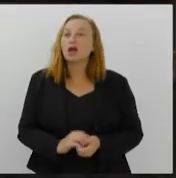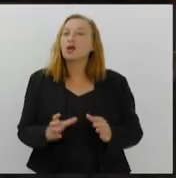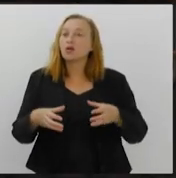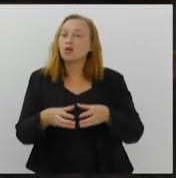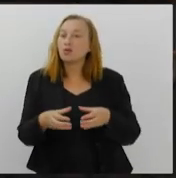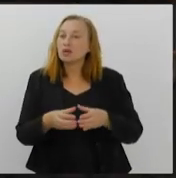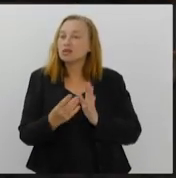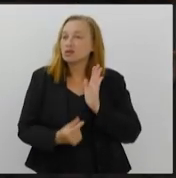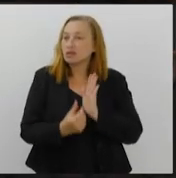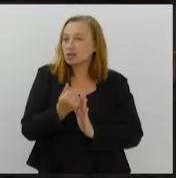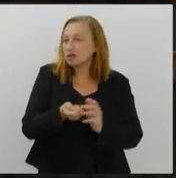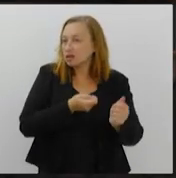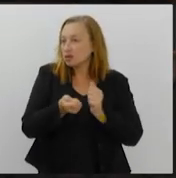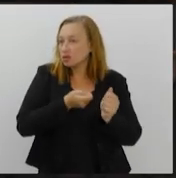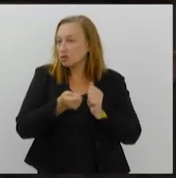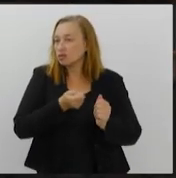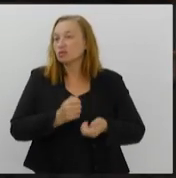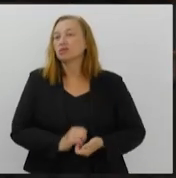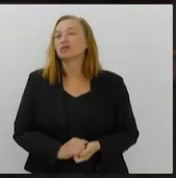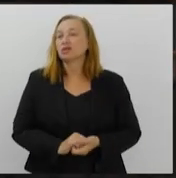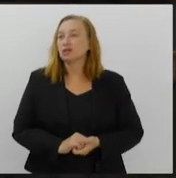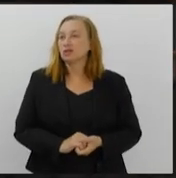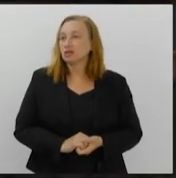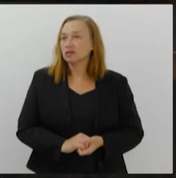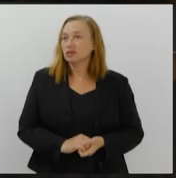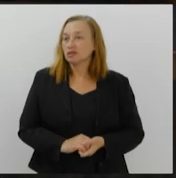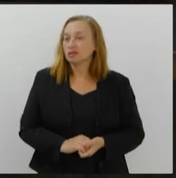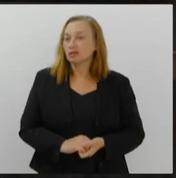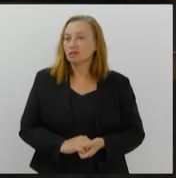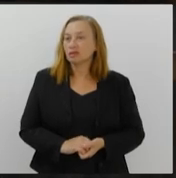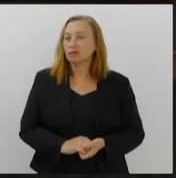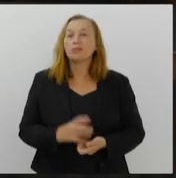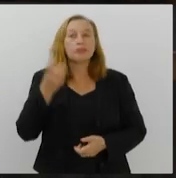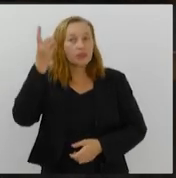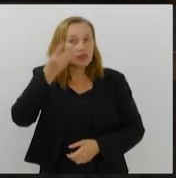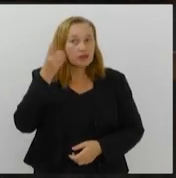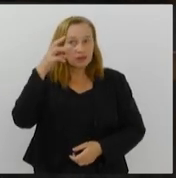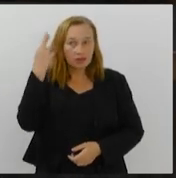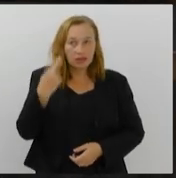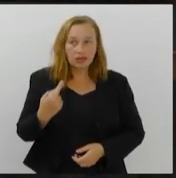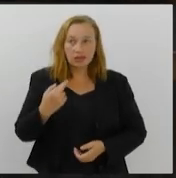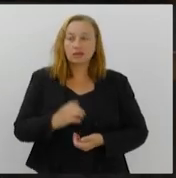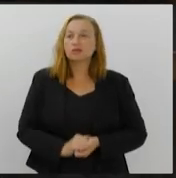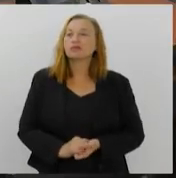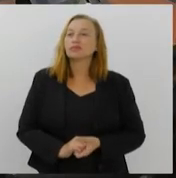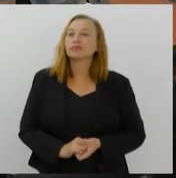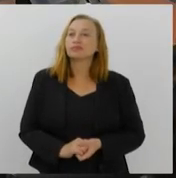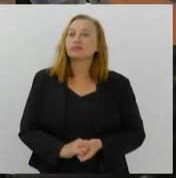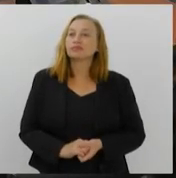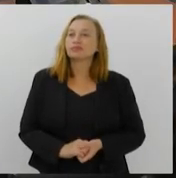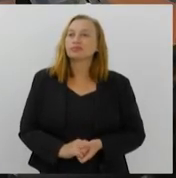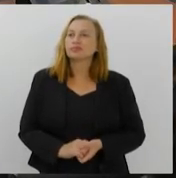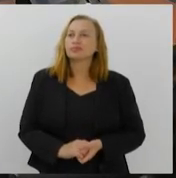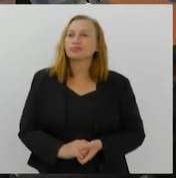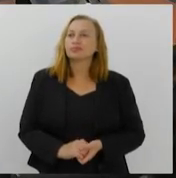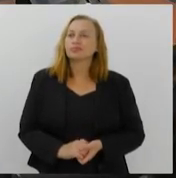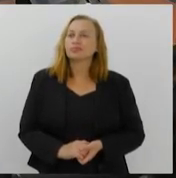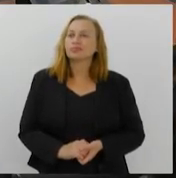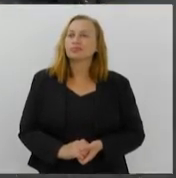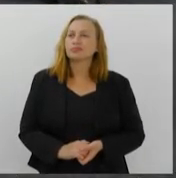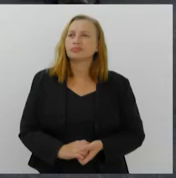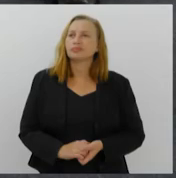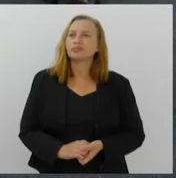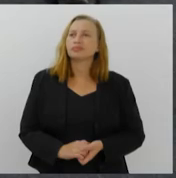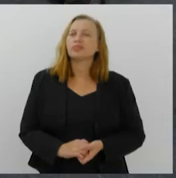de Orçamento, Fiscalização Financeira e Controle, deputada Renata Souza. O Vinícius não está mais